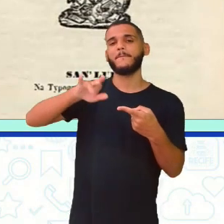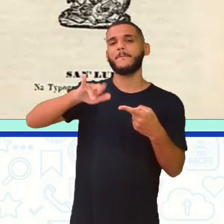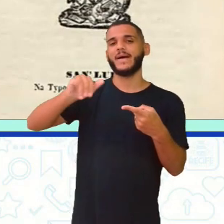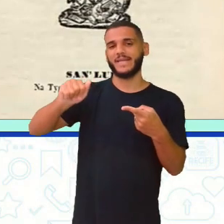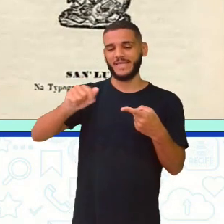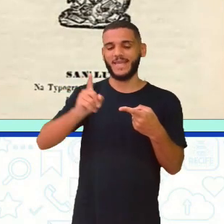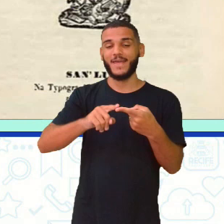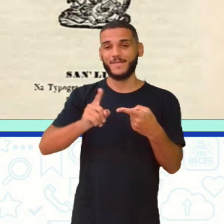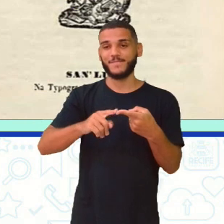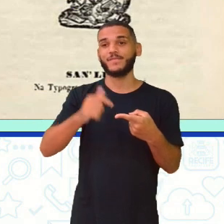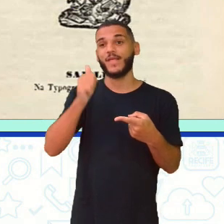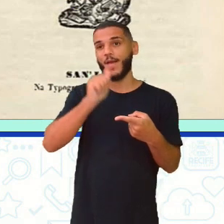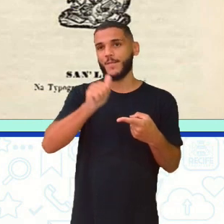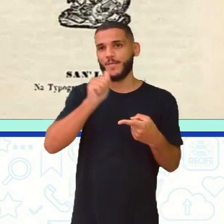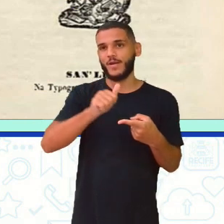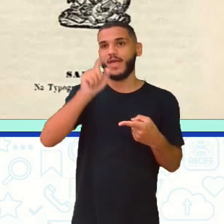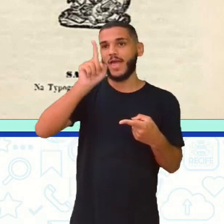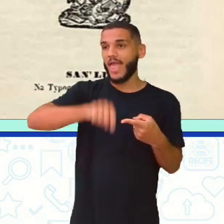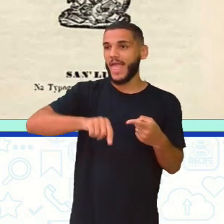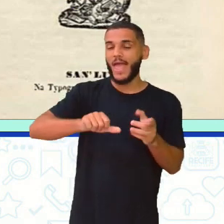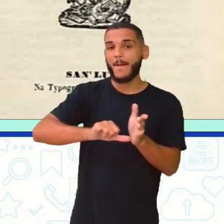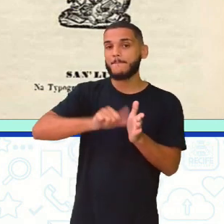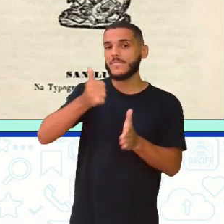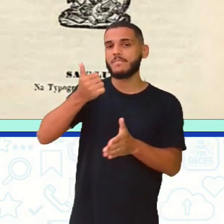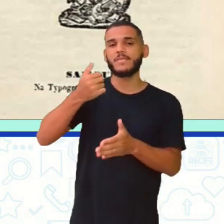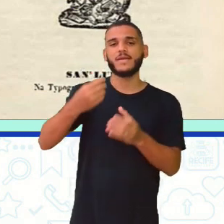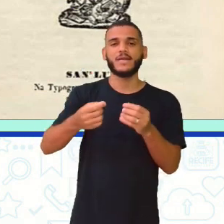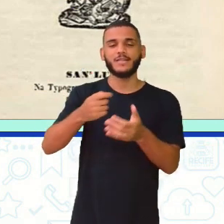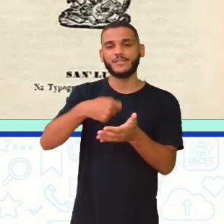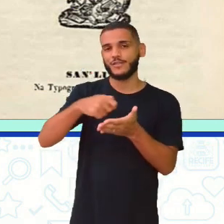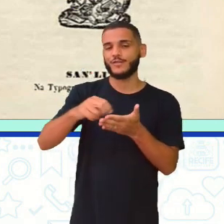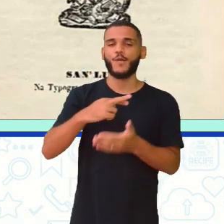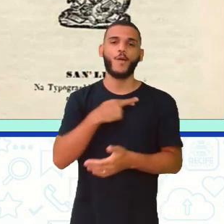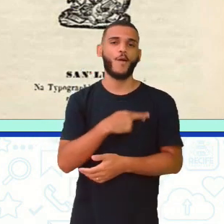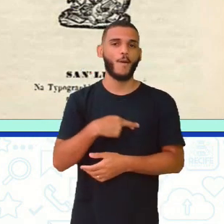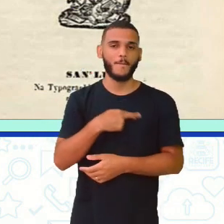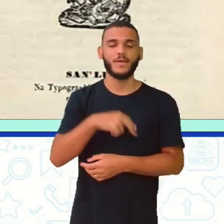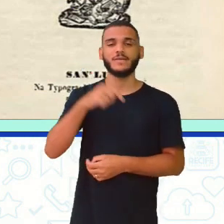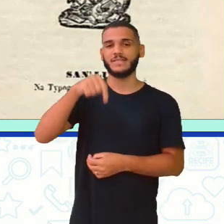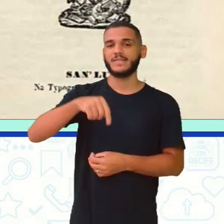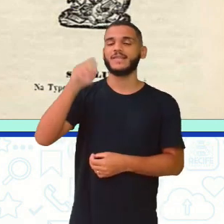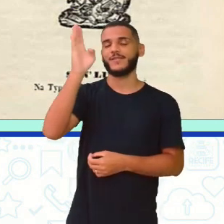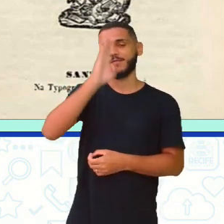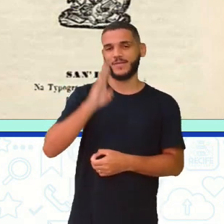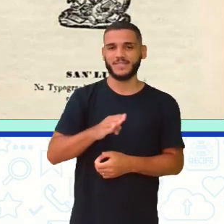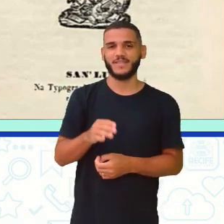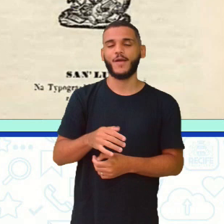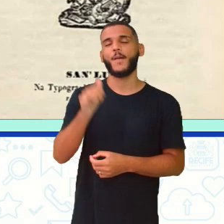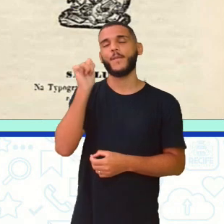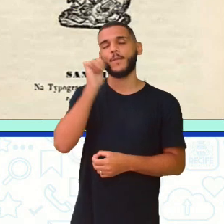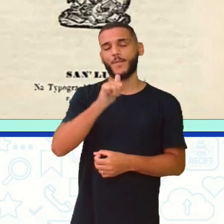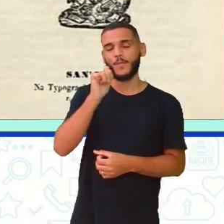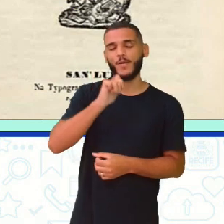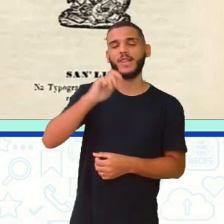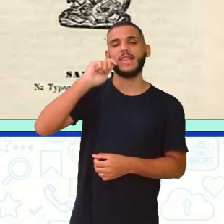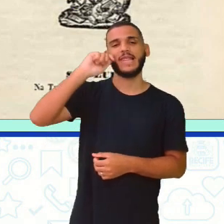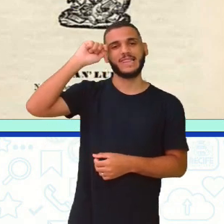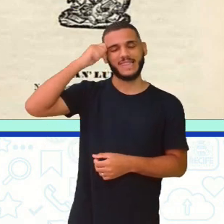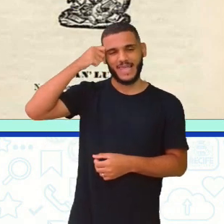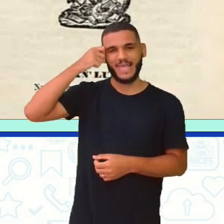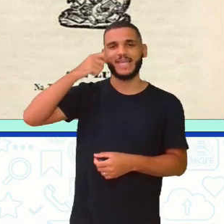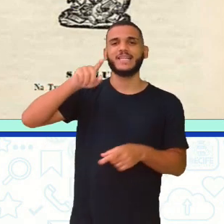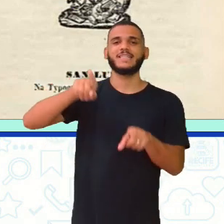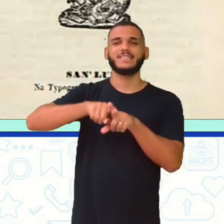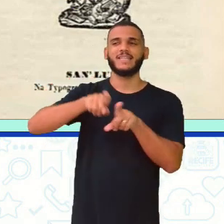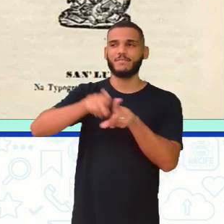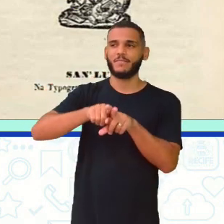Reis, que é apenas a primeira romancista brasileira. Mulher negra, abolicionista, também fundou a